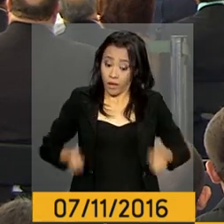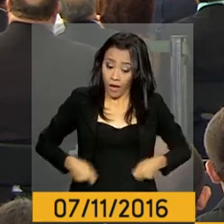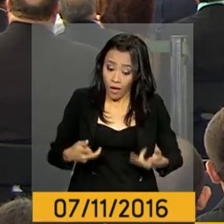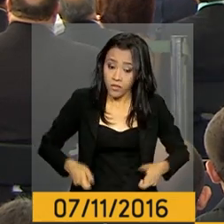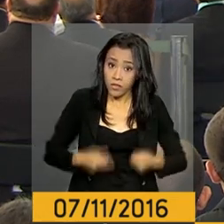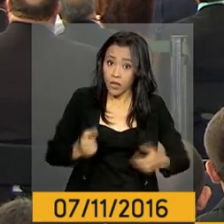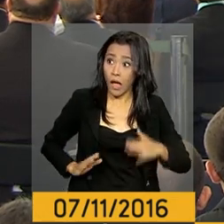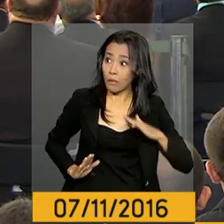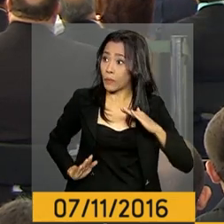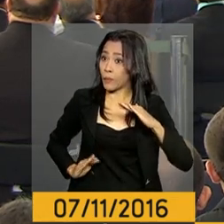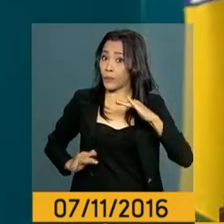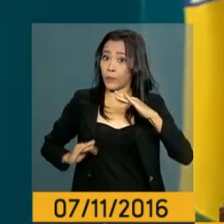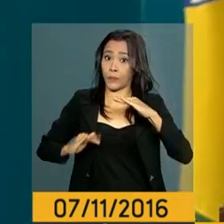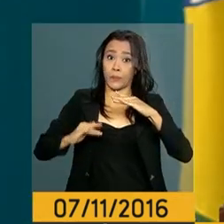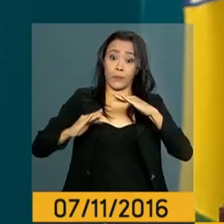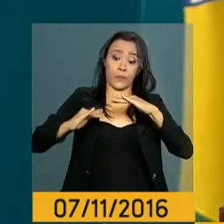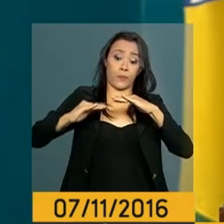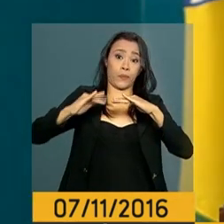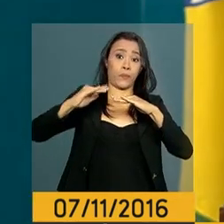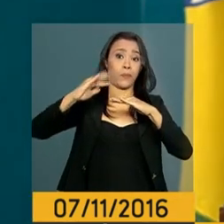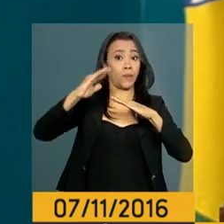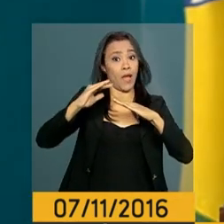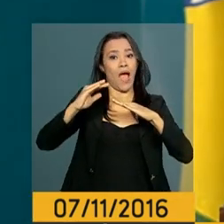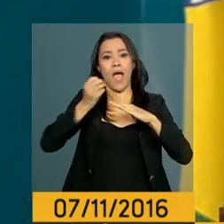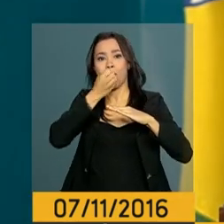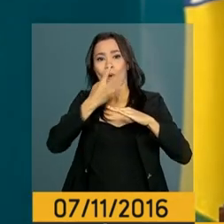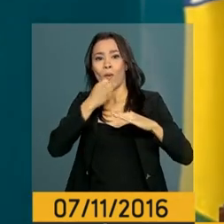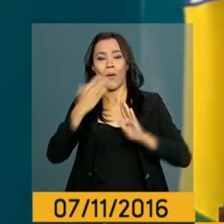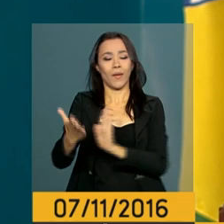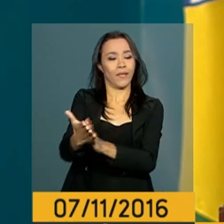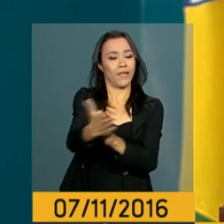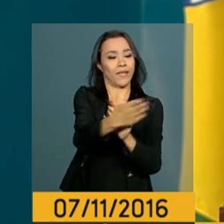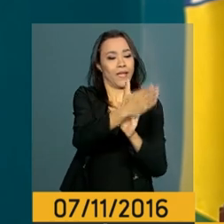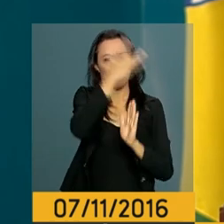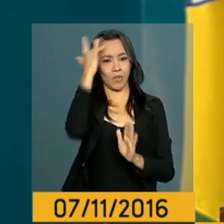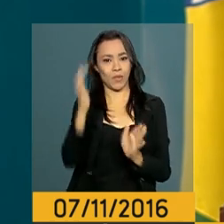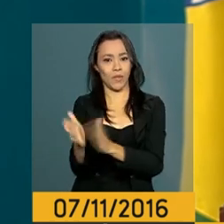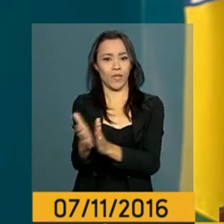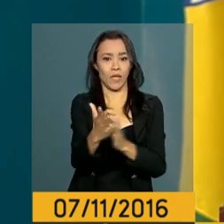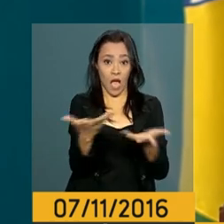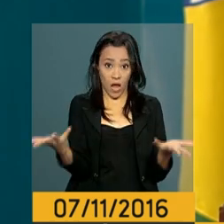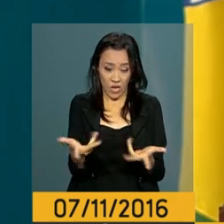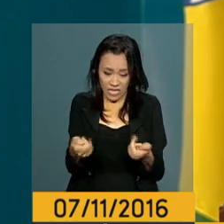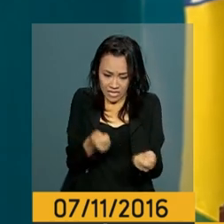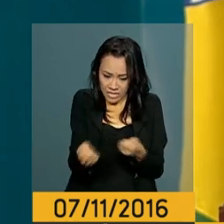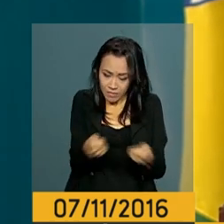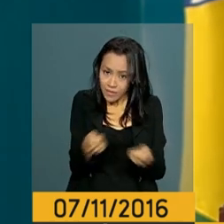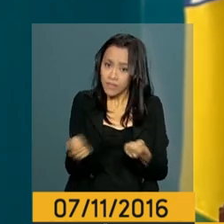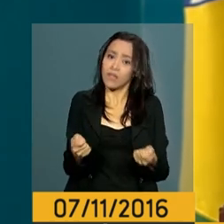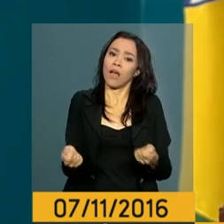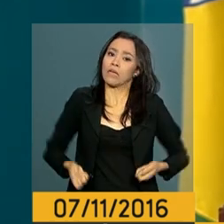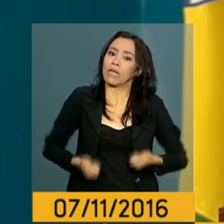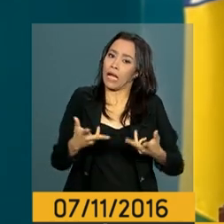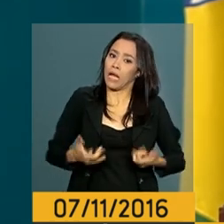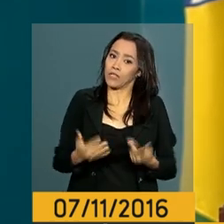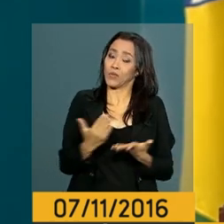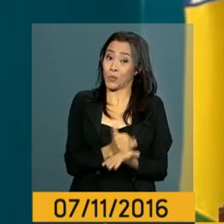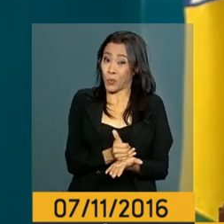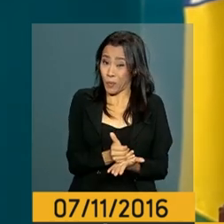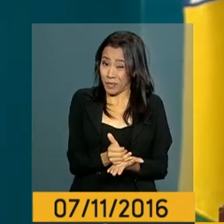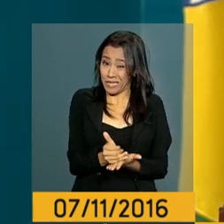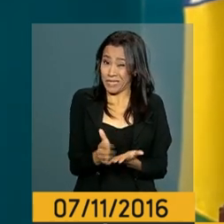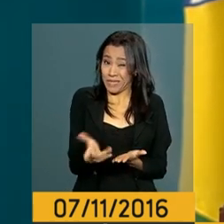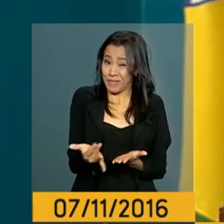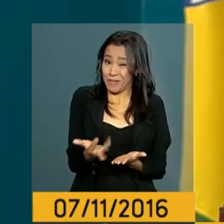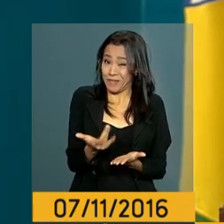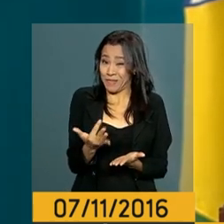o máximo possível pode gerar popularidade e restringir o gasto pode gerar inicialmente